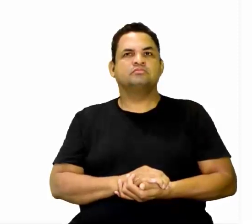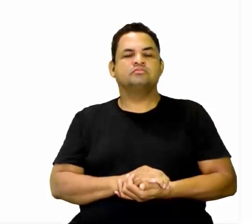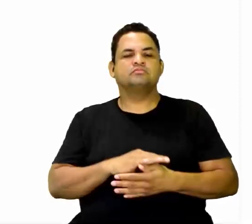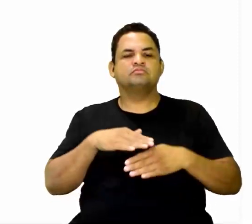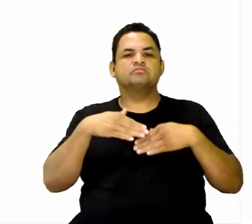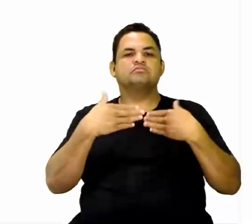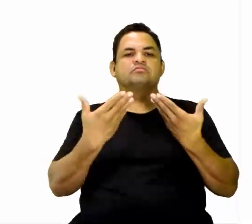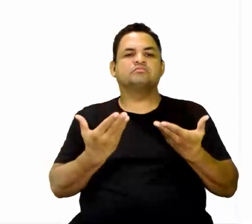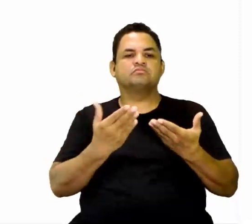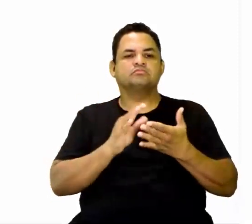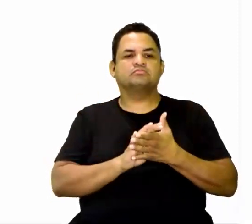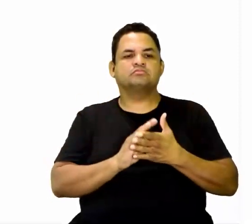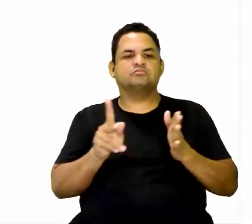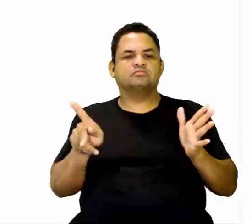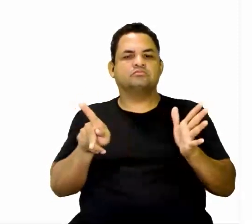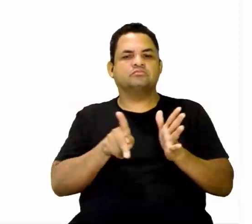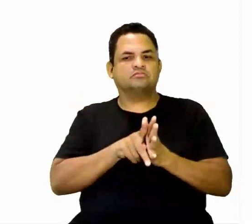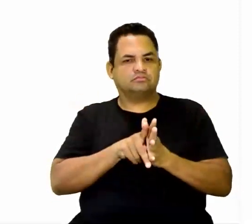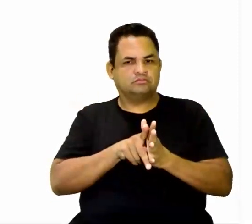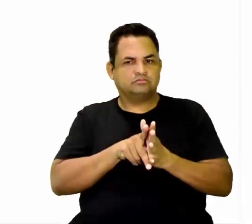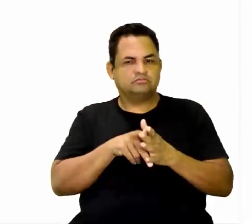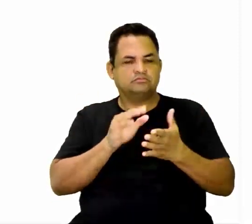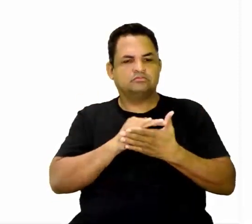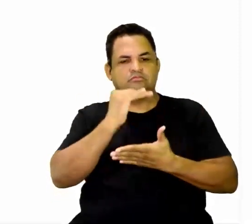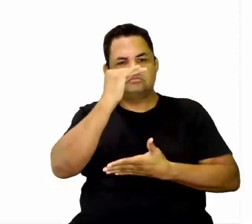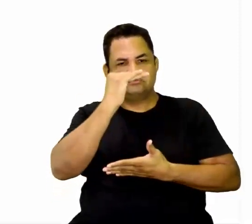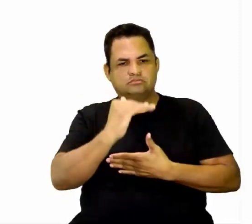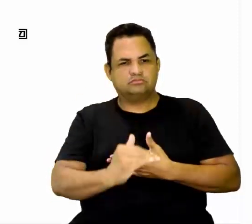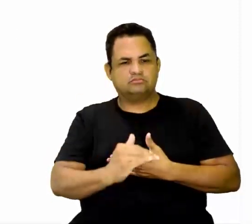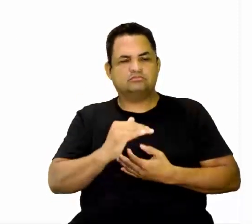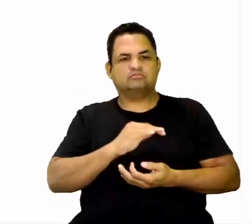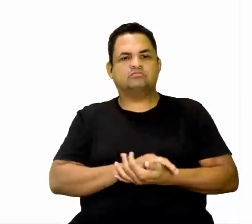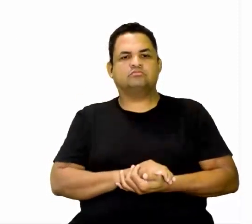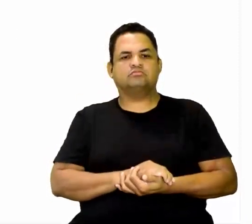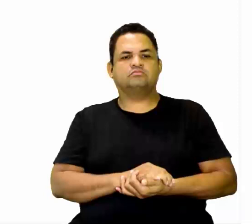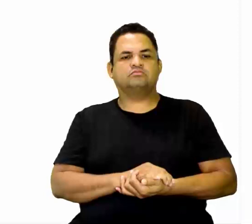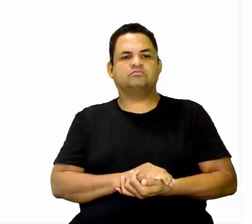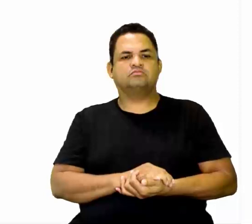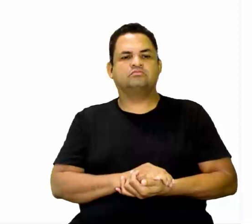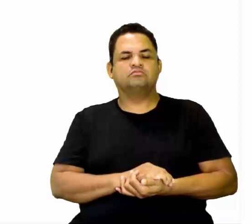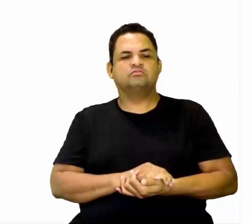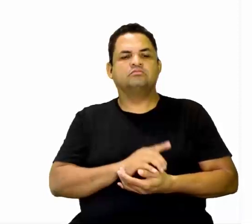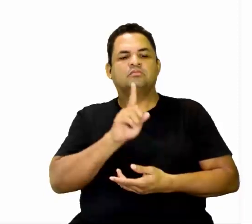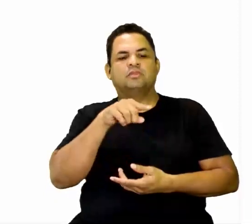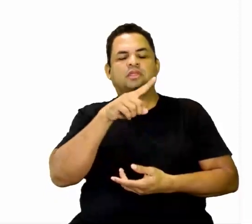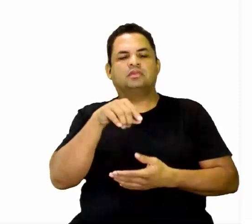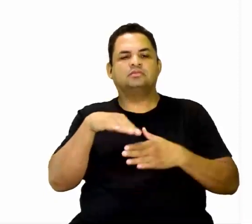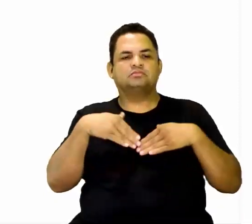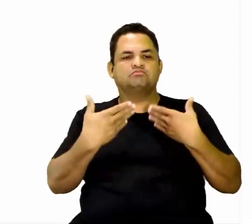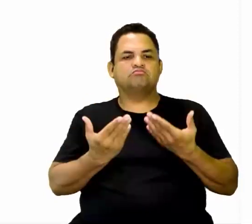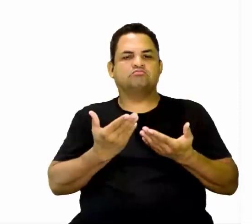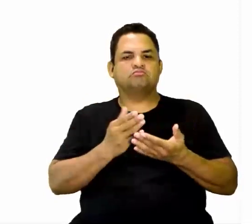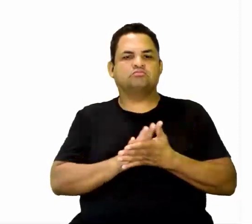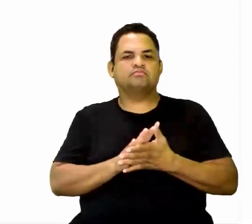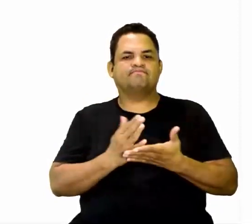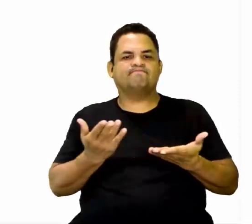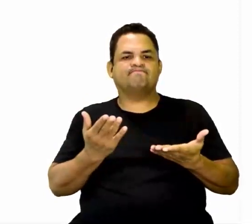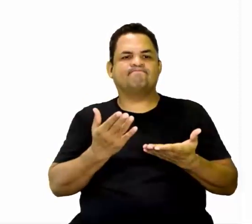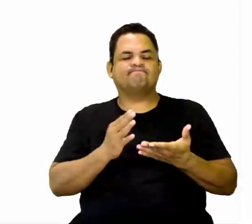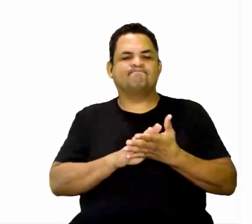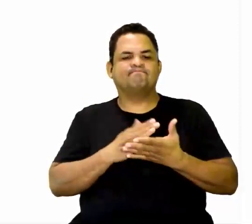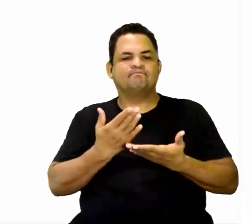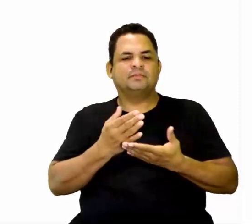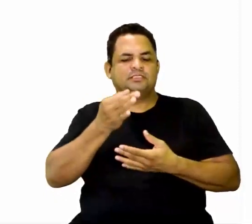Qual das propriedades abaixo você indicaria como sendo mais